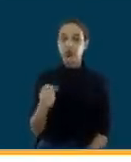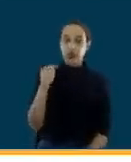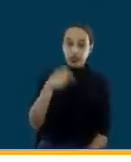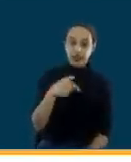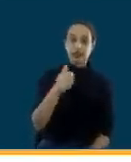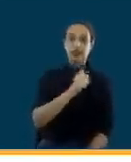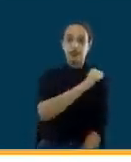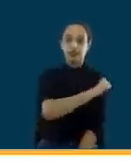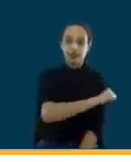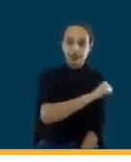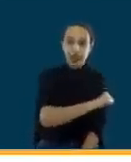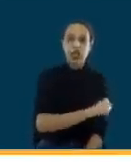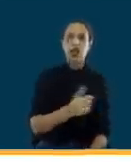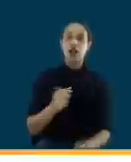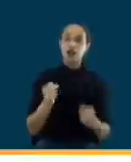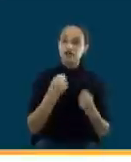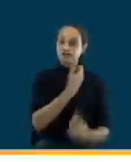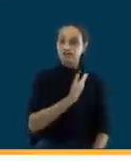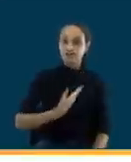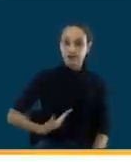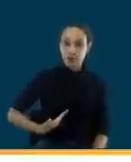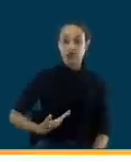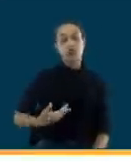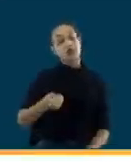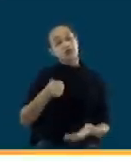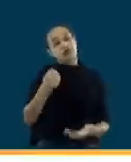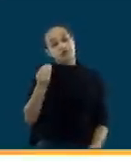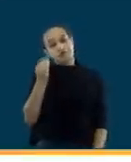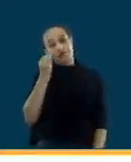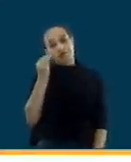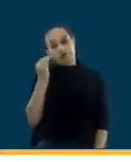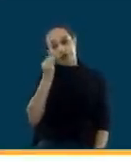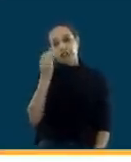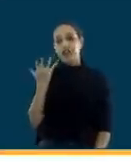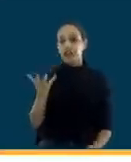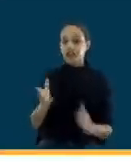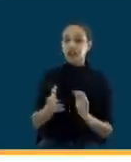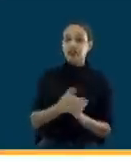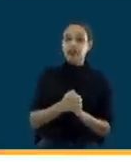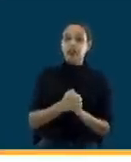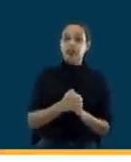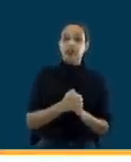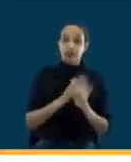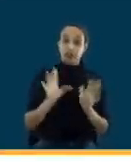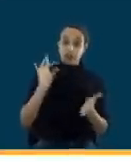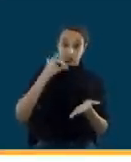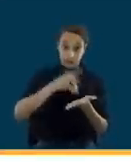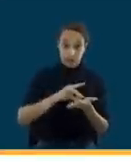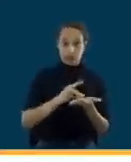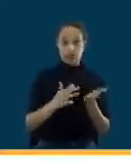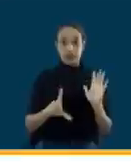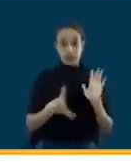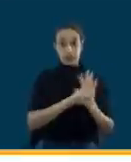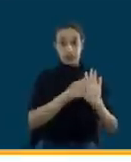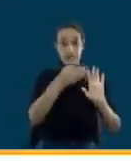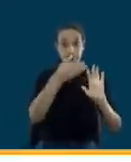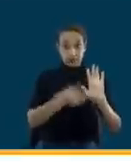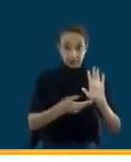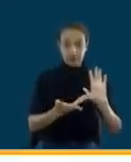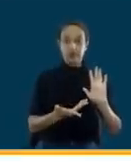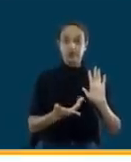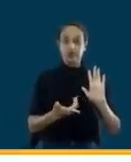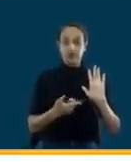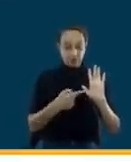público, temos tentado cumprir essa lacuna, e é muito verdade que a Lei Aldir Blanc vem para fortalecer isso,